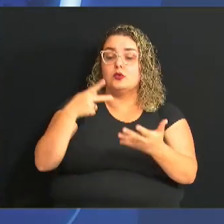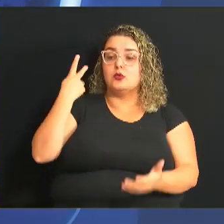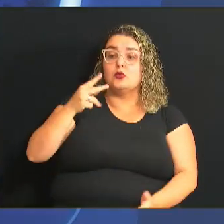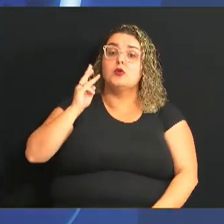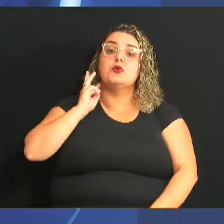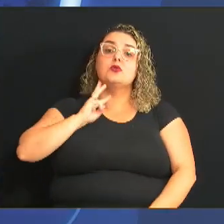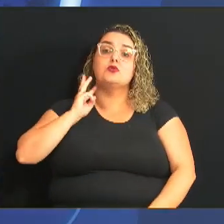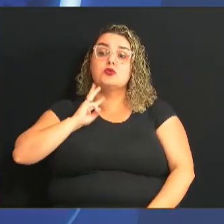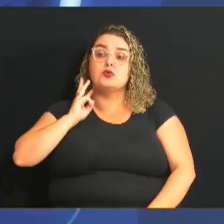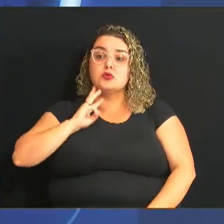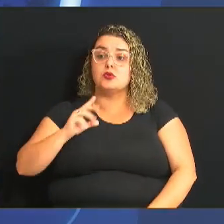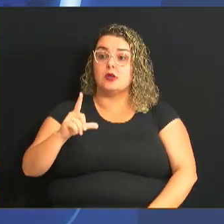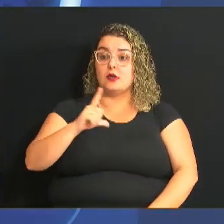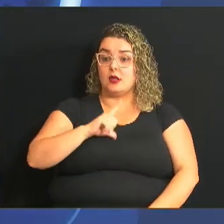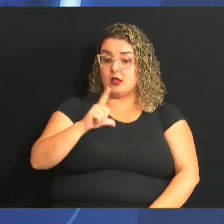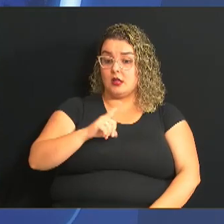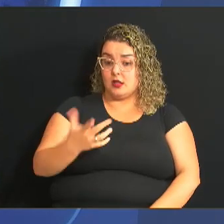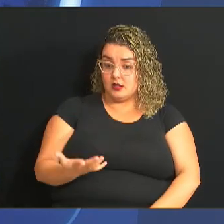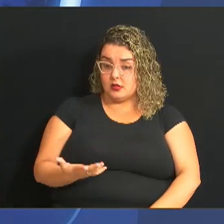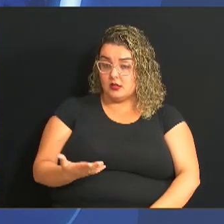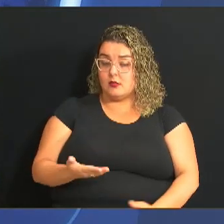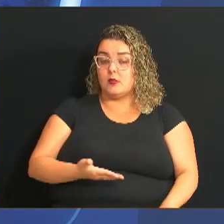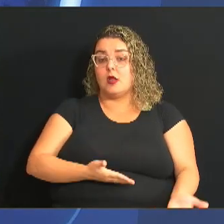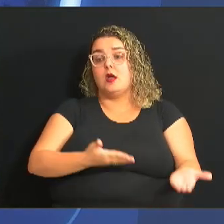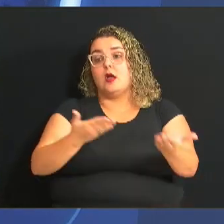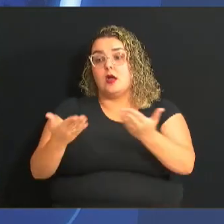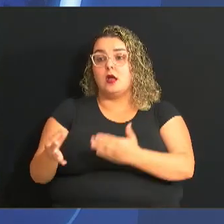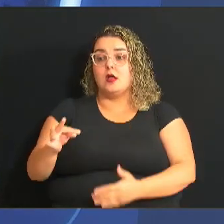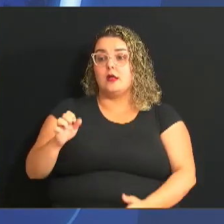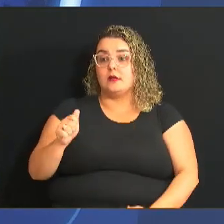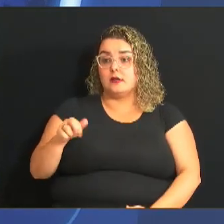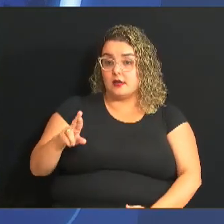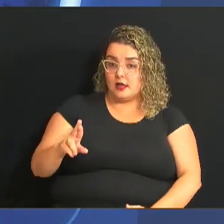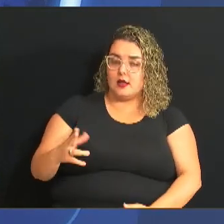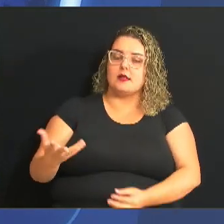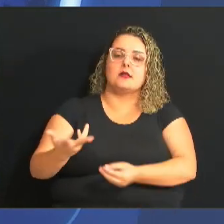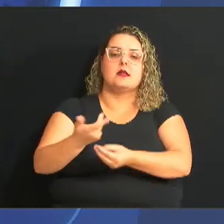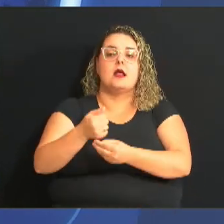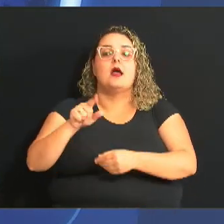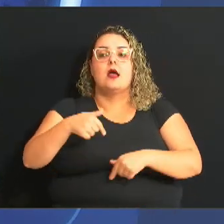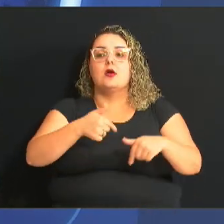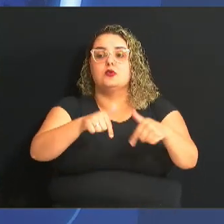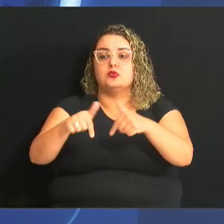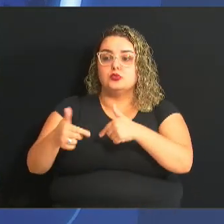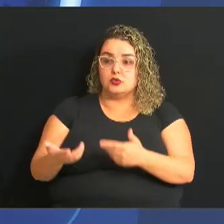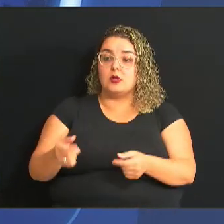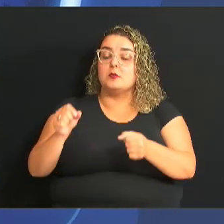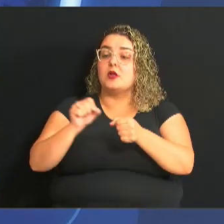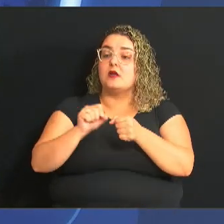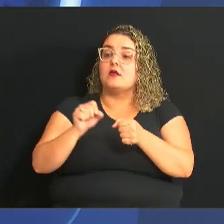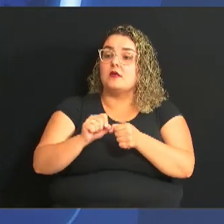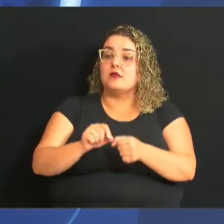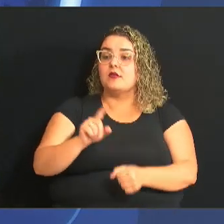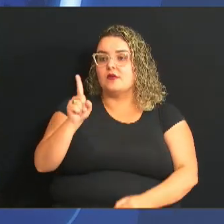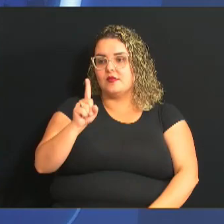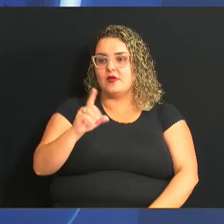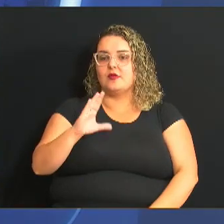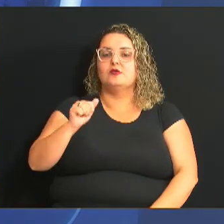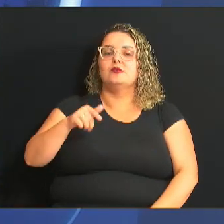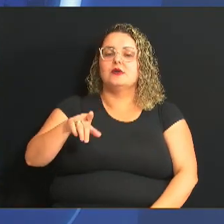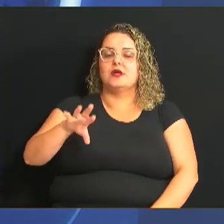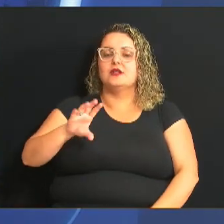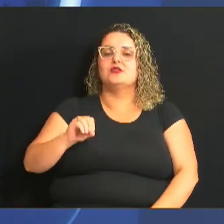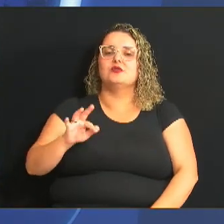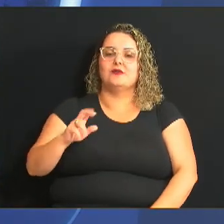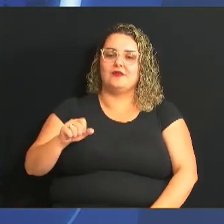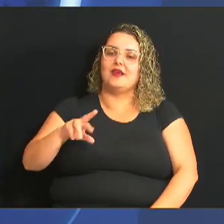Cecílio Santos, nós teremos a apresentação do Tear das Artes, que é um trabalho que é realizado lá no Cândido Ferreira, e você